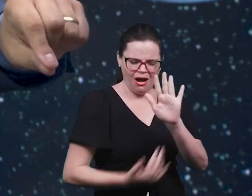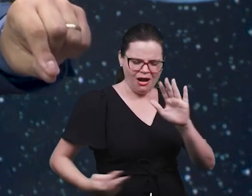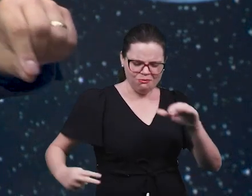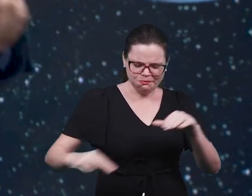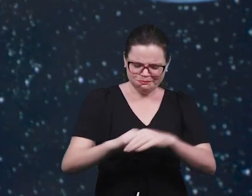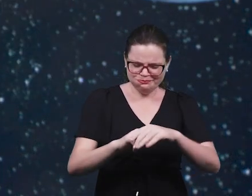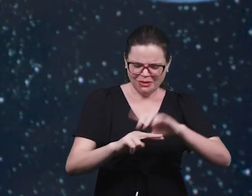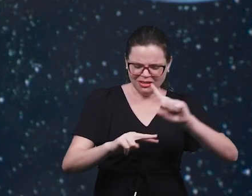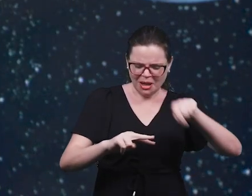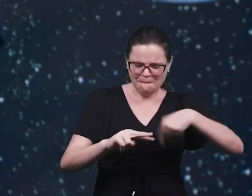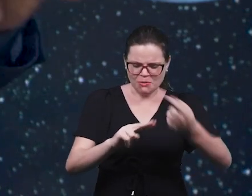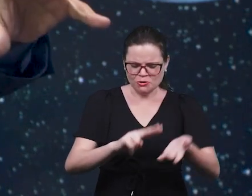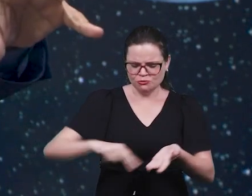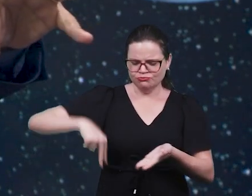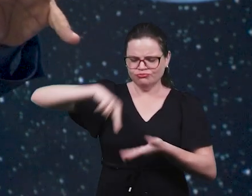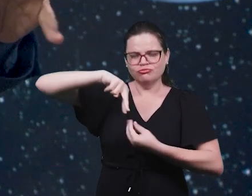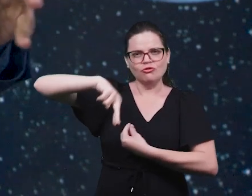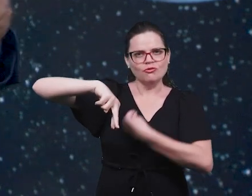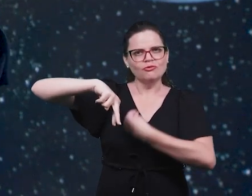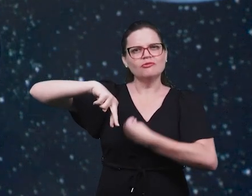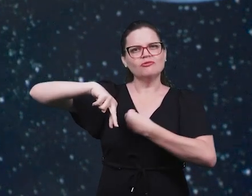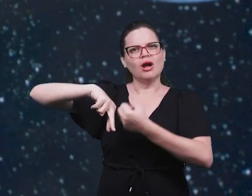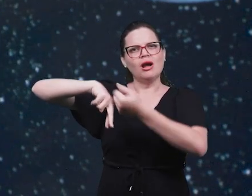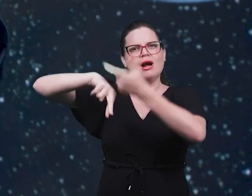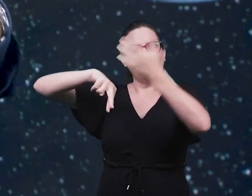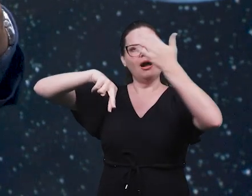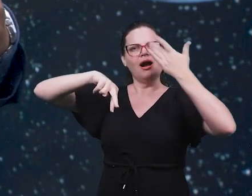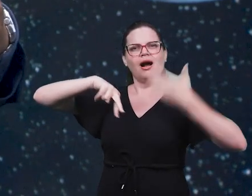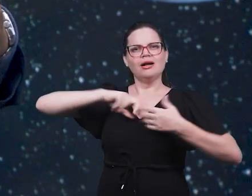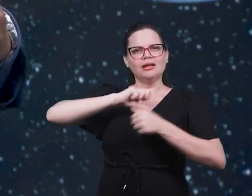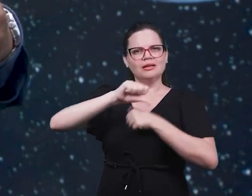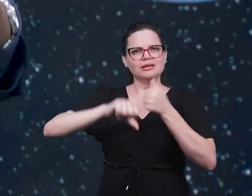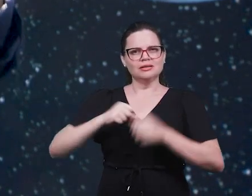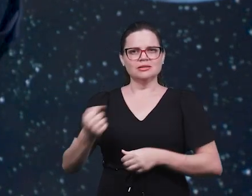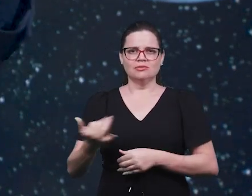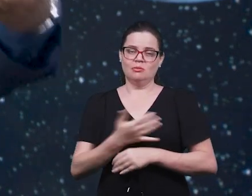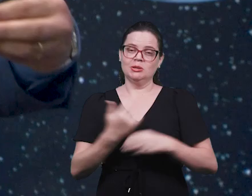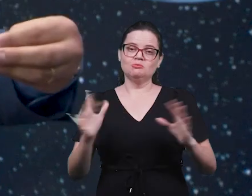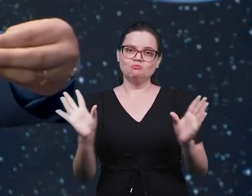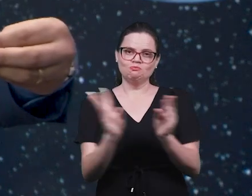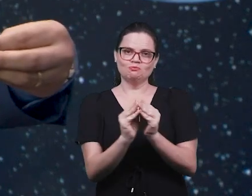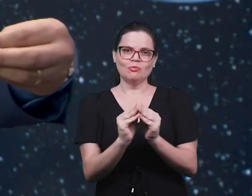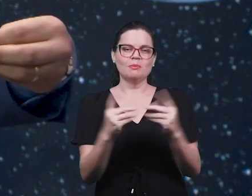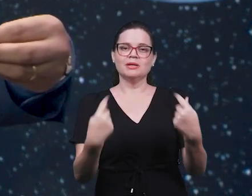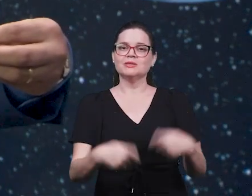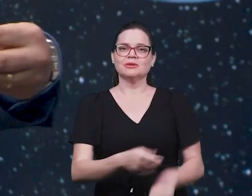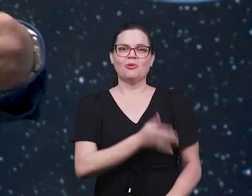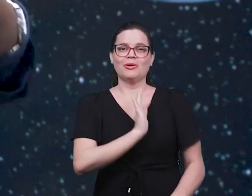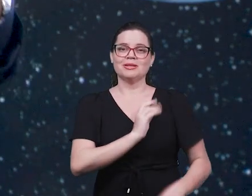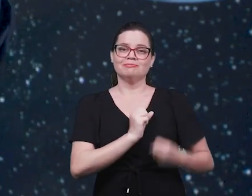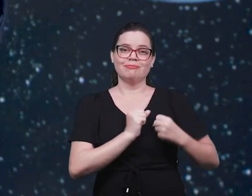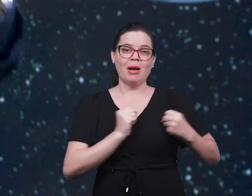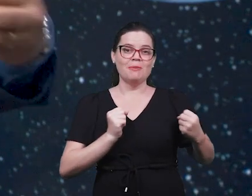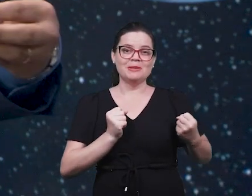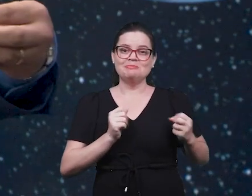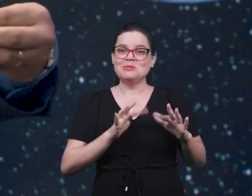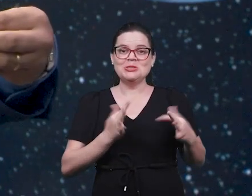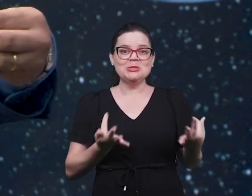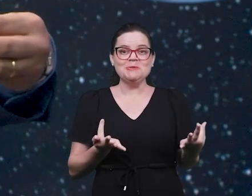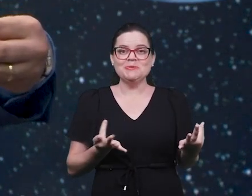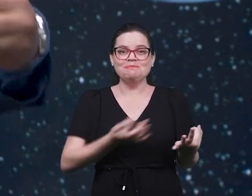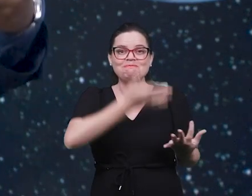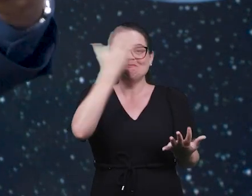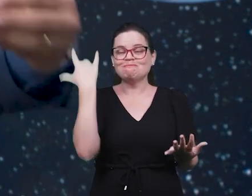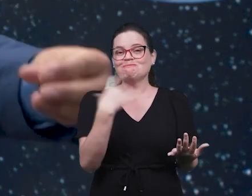vida do homem. Em síntese, pastor Sérgio, é abrir o coração, dar lugar ao Espírito Santo. E o Senhor quer